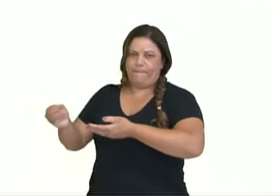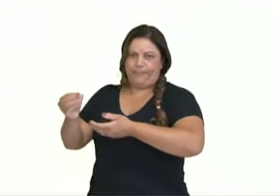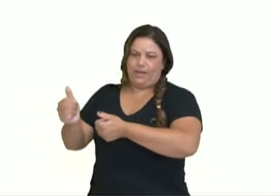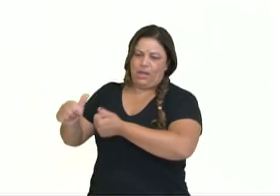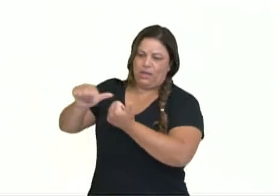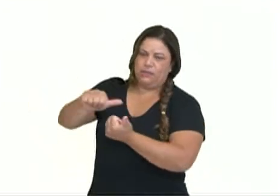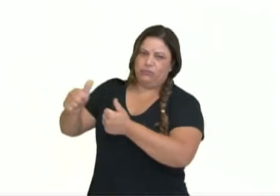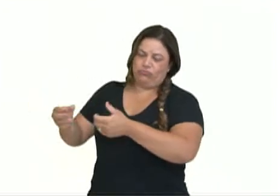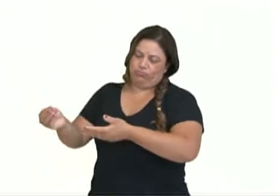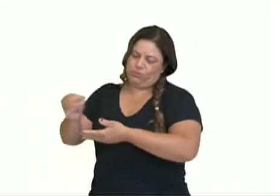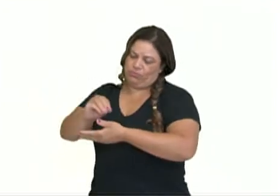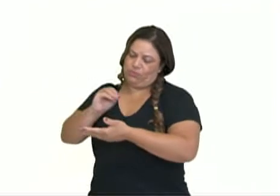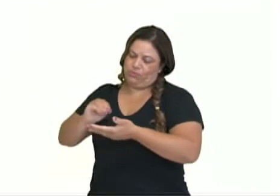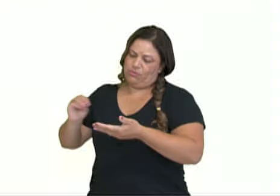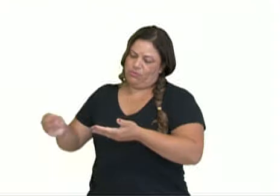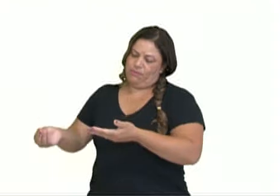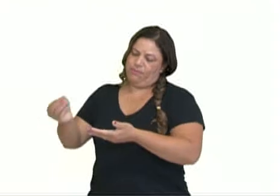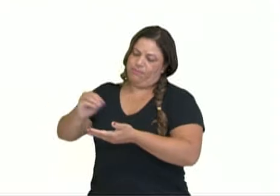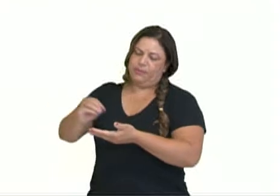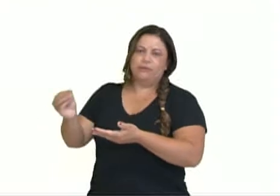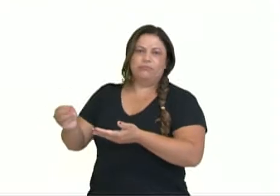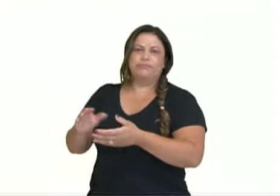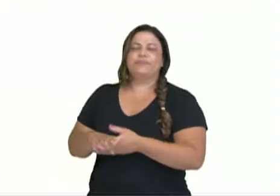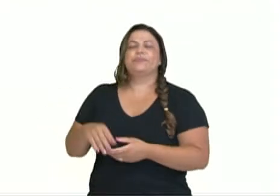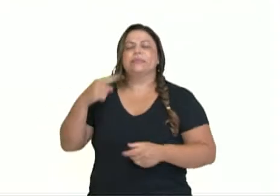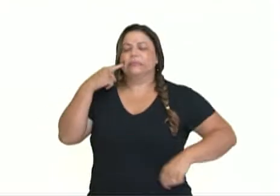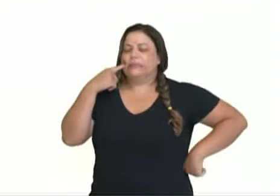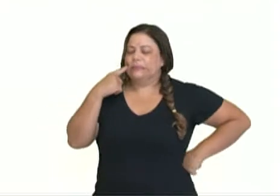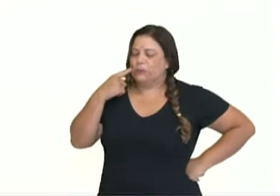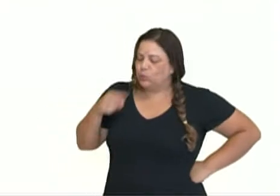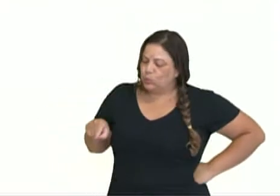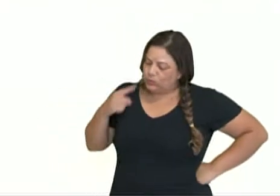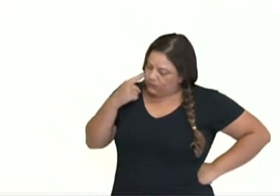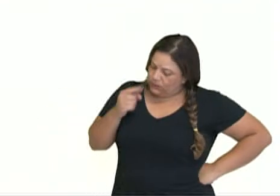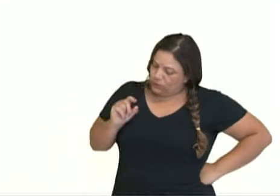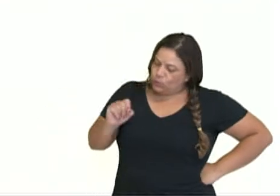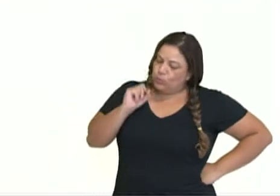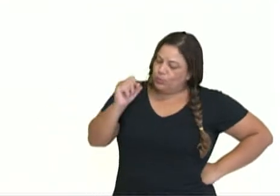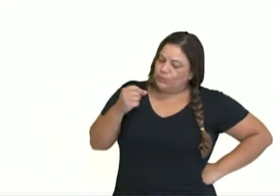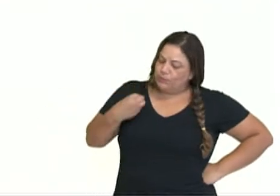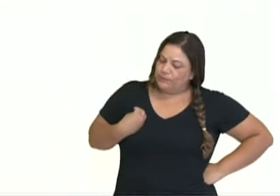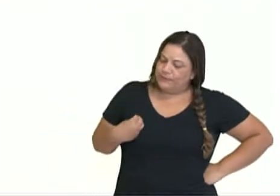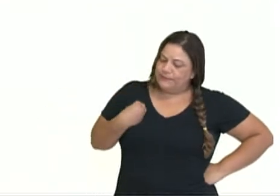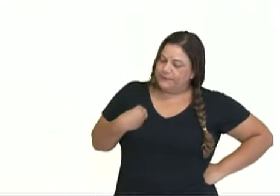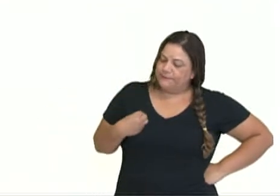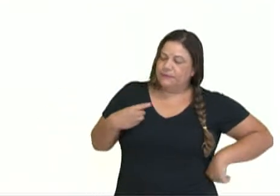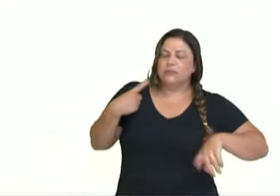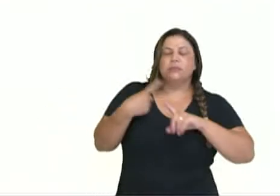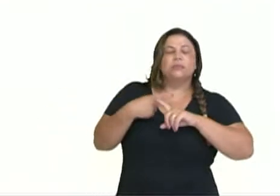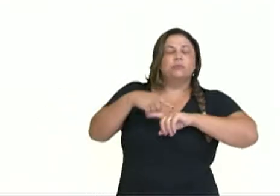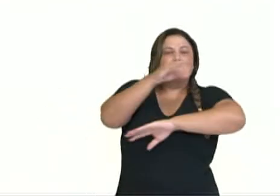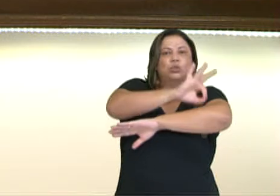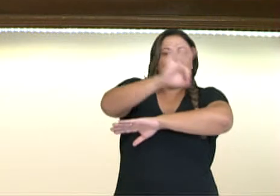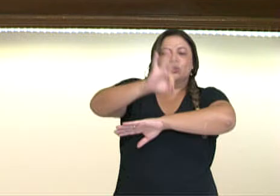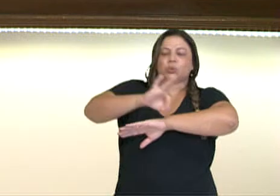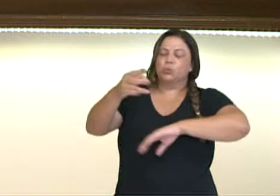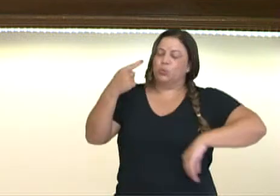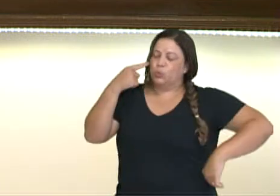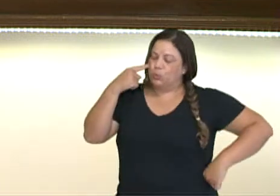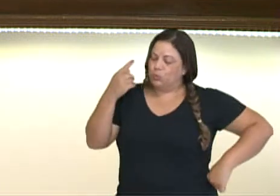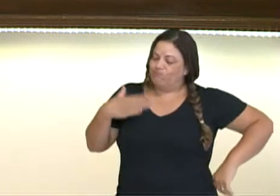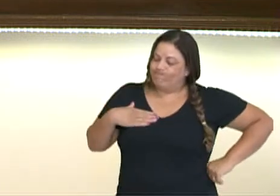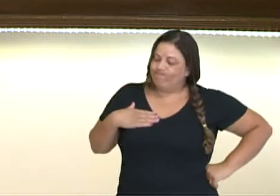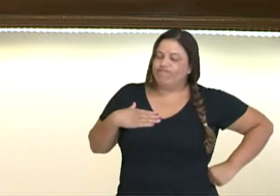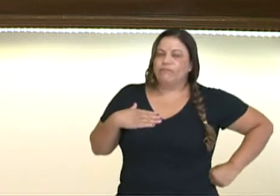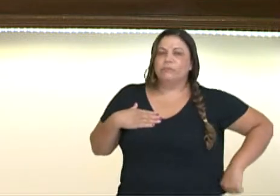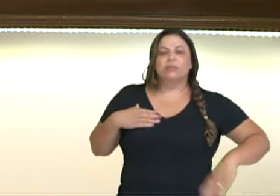Eu já sou arquiteto, o que eu posso contribuir com mais? E ele tem um insight. Nossa, ele pega um espelho, né? Ele está